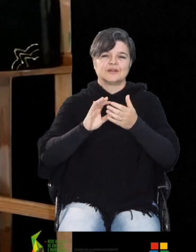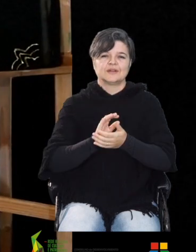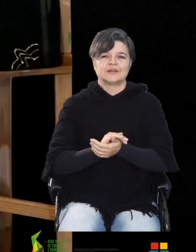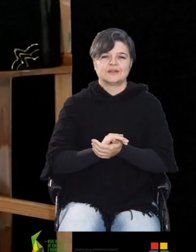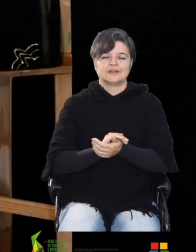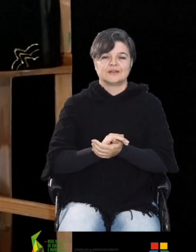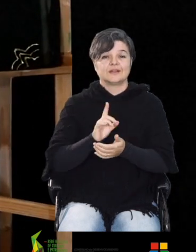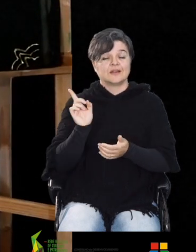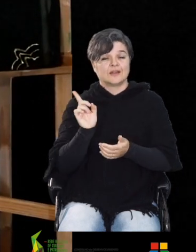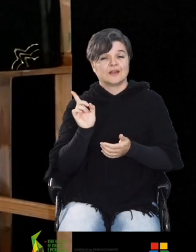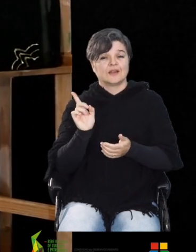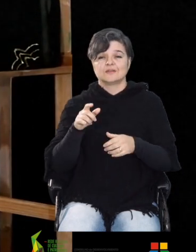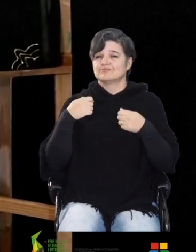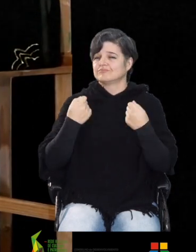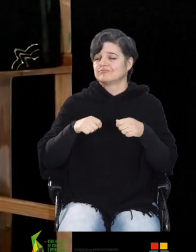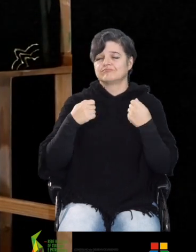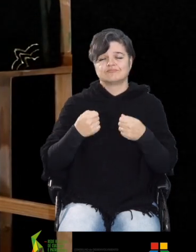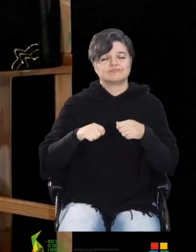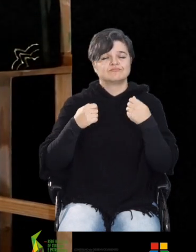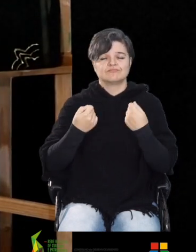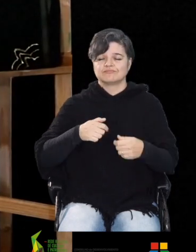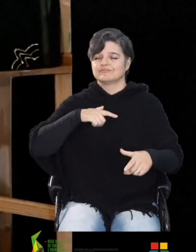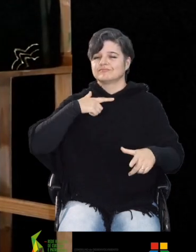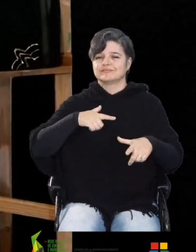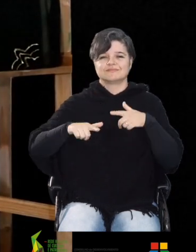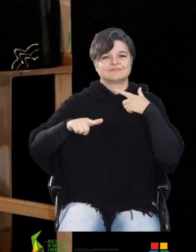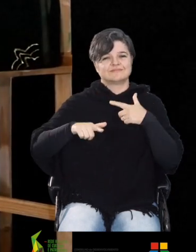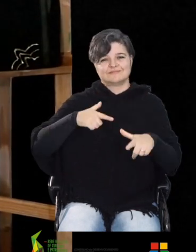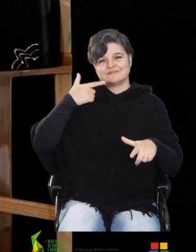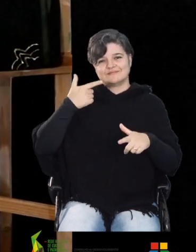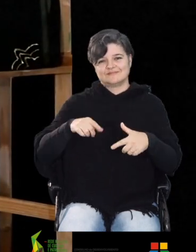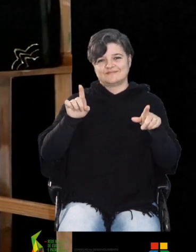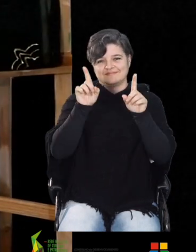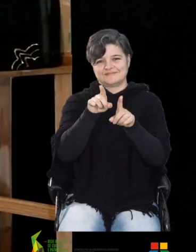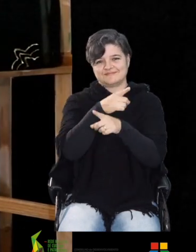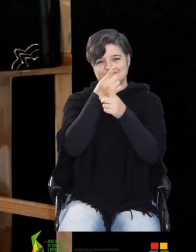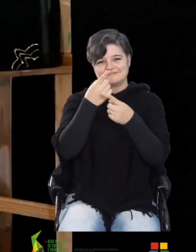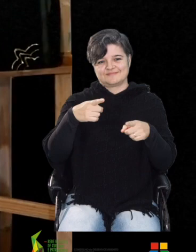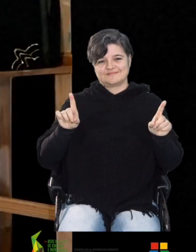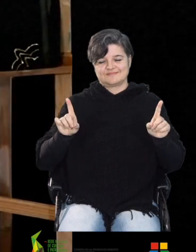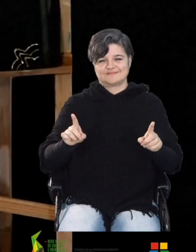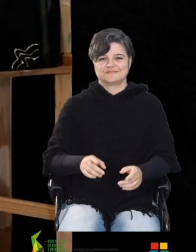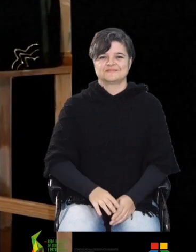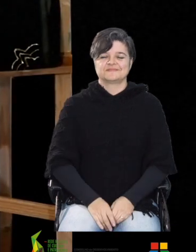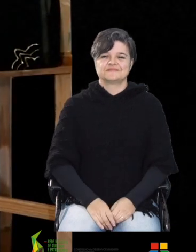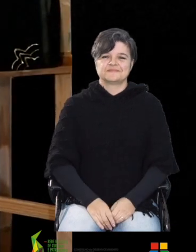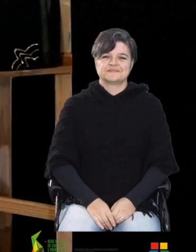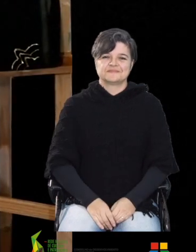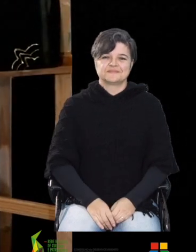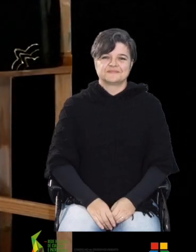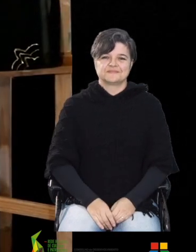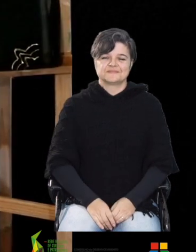lá eu não preciso trabalhar